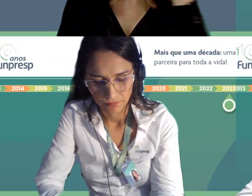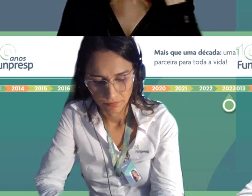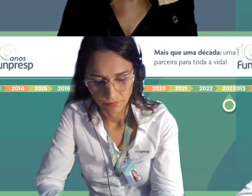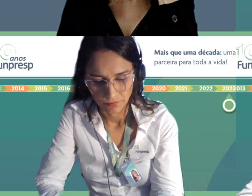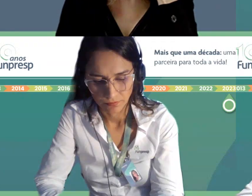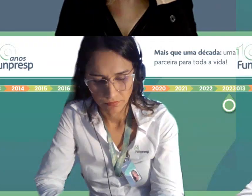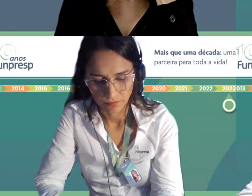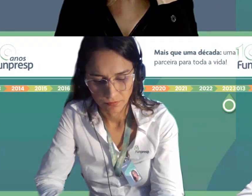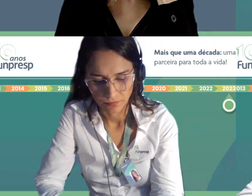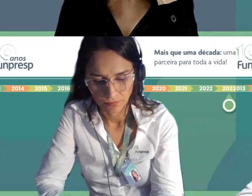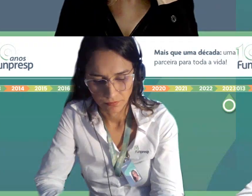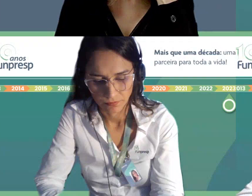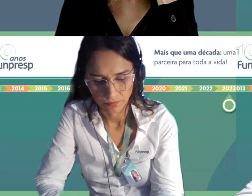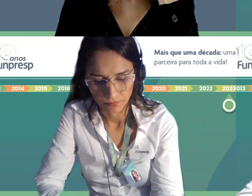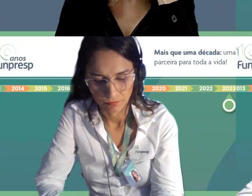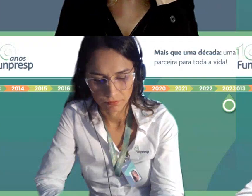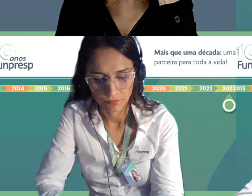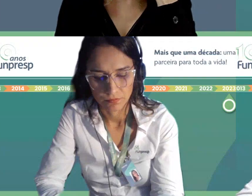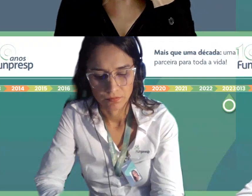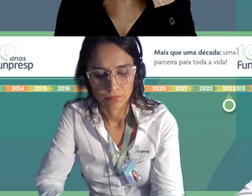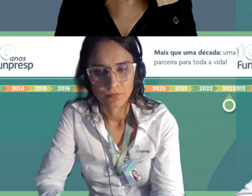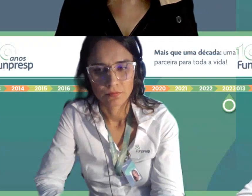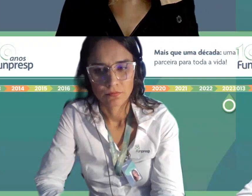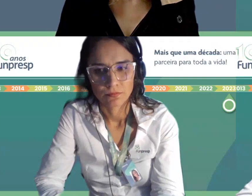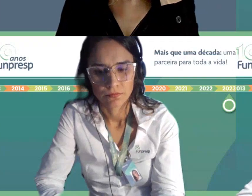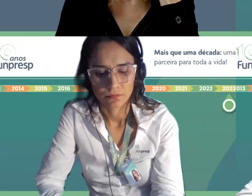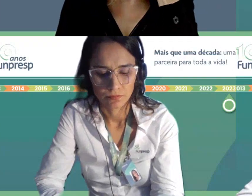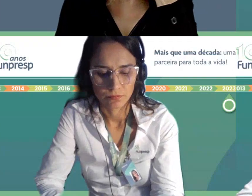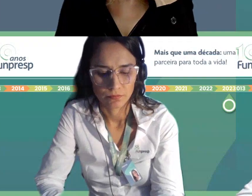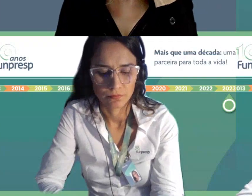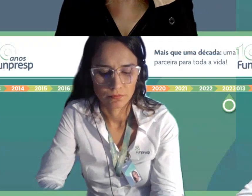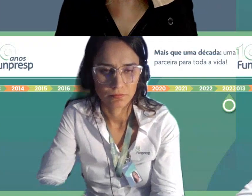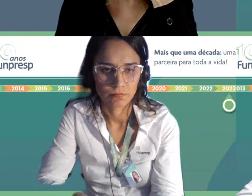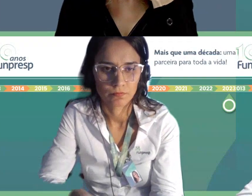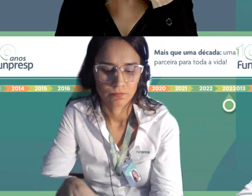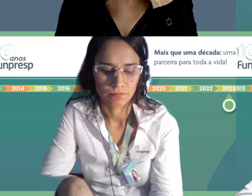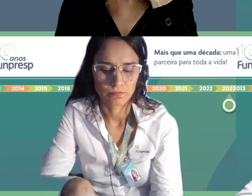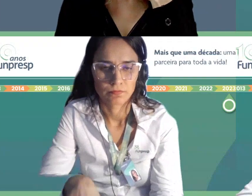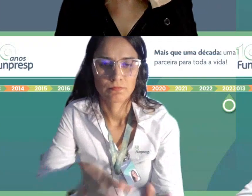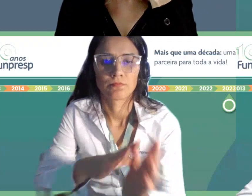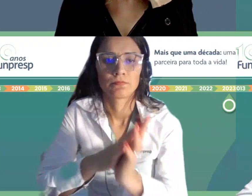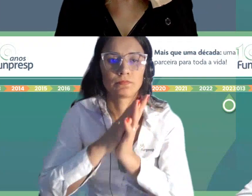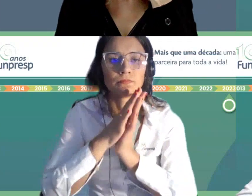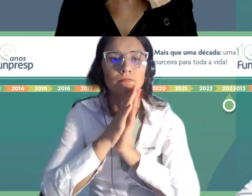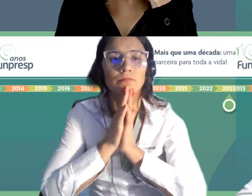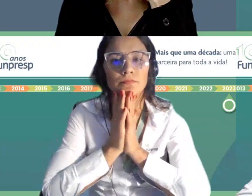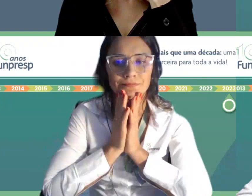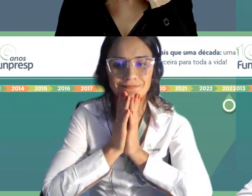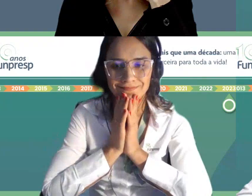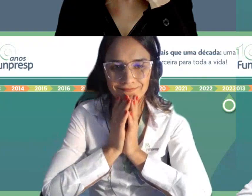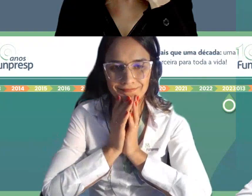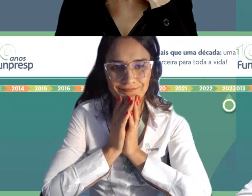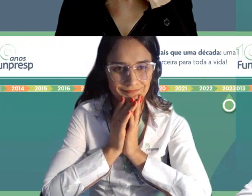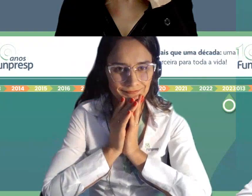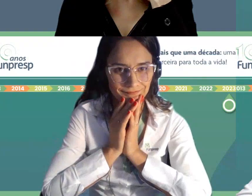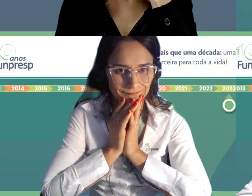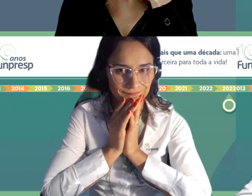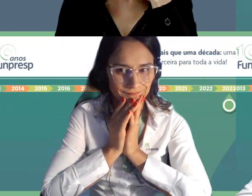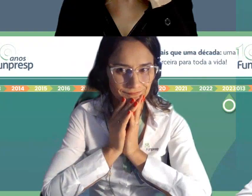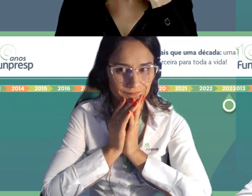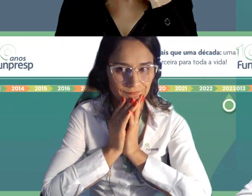você tem também abatimento de imposto de renda se você declara a modalidade completa. Tá. Mas, além